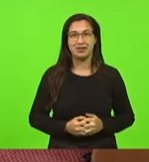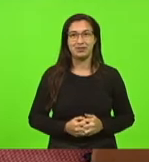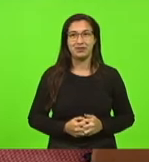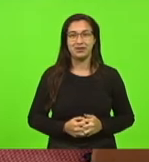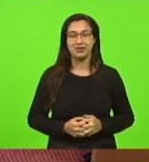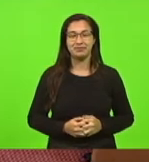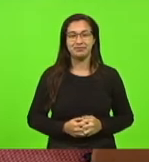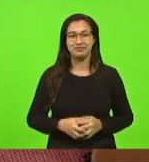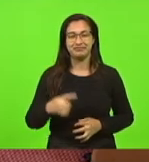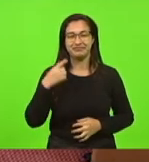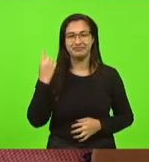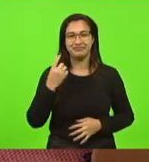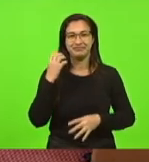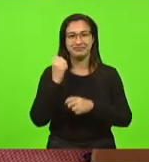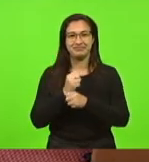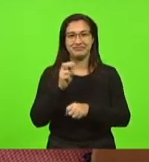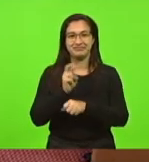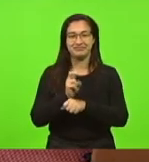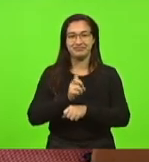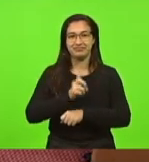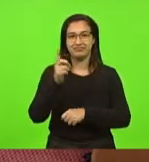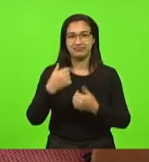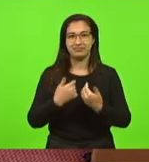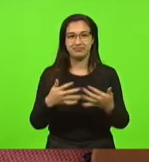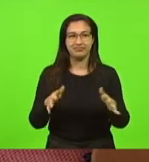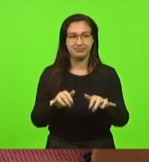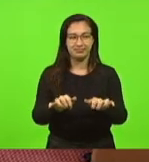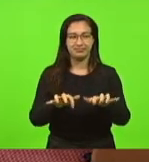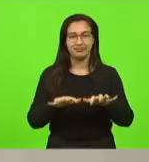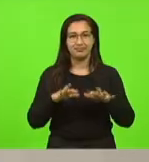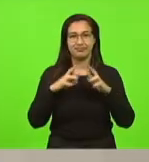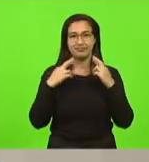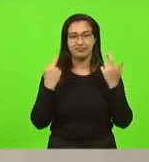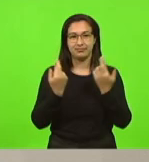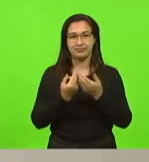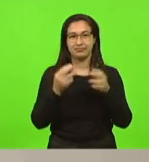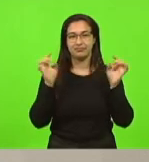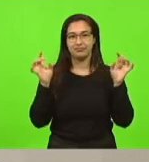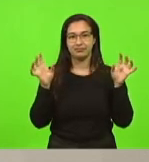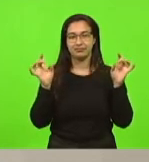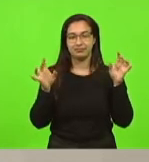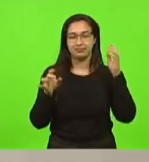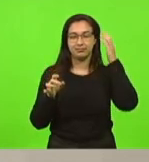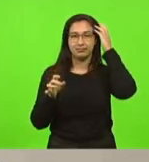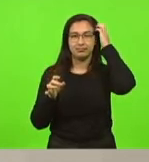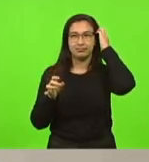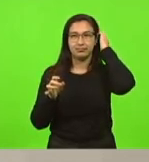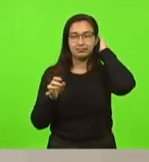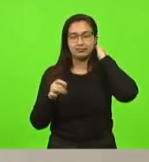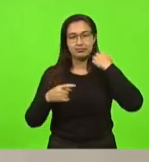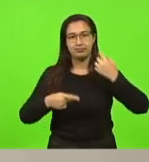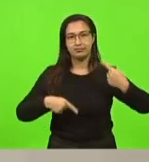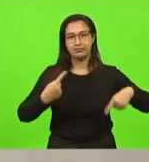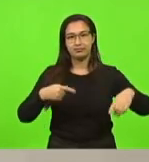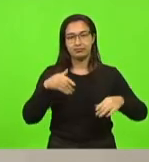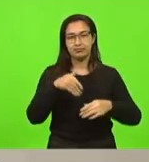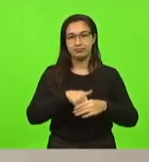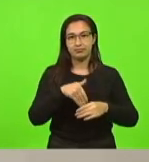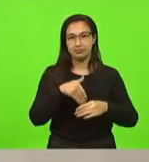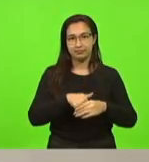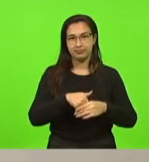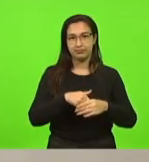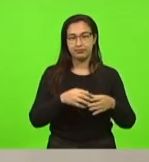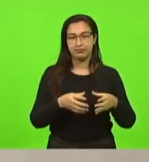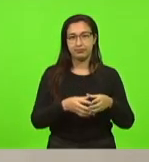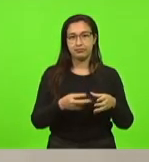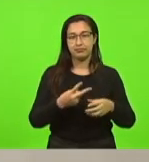Havendo quórum regimental e sob a proteção de Deus, declaro aberta a presente sessão extraordinária. Discussão e votação em segundo turno do projeto